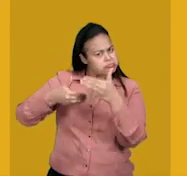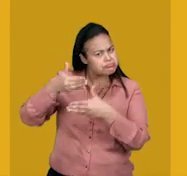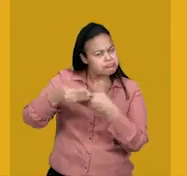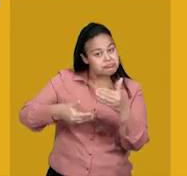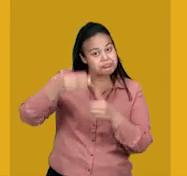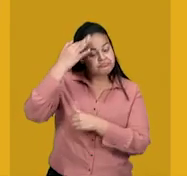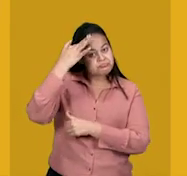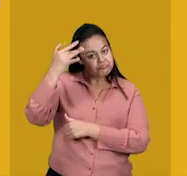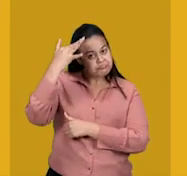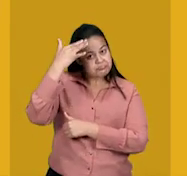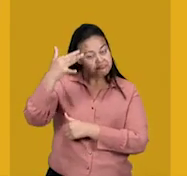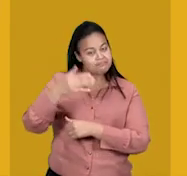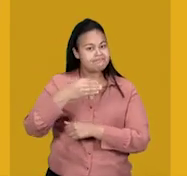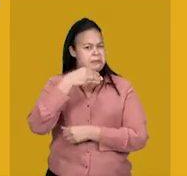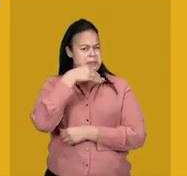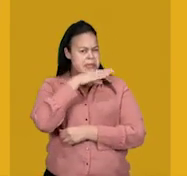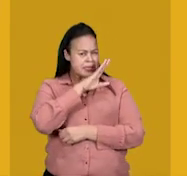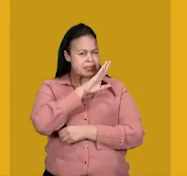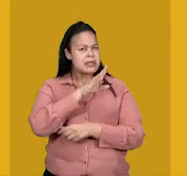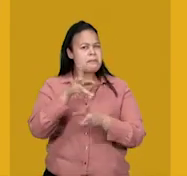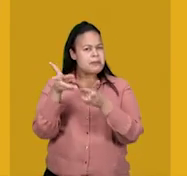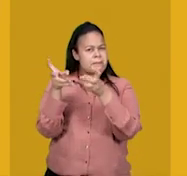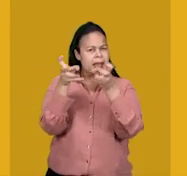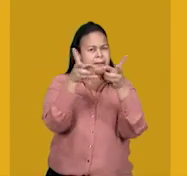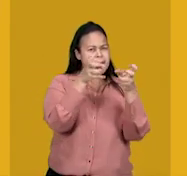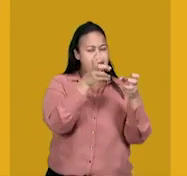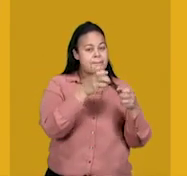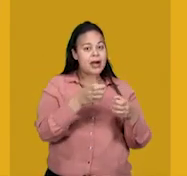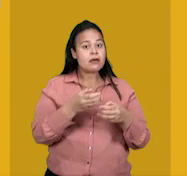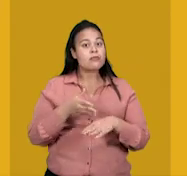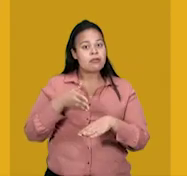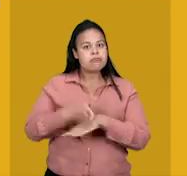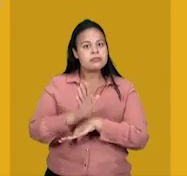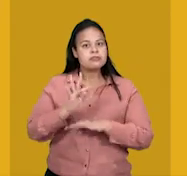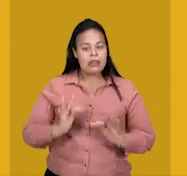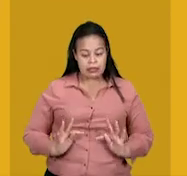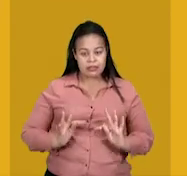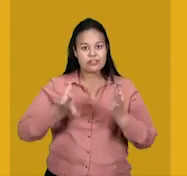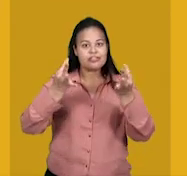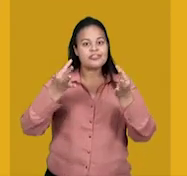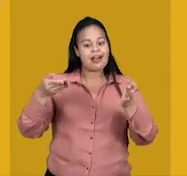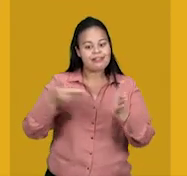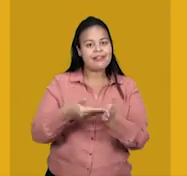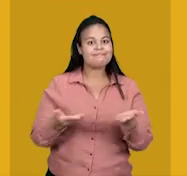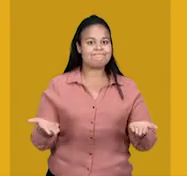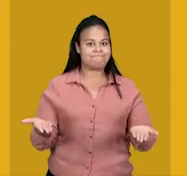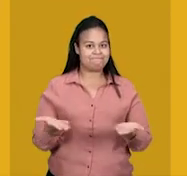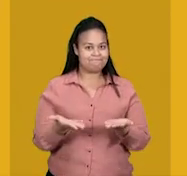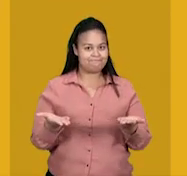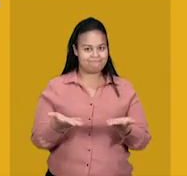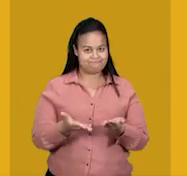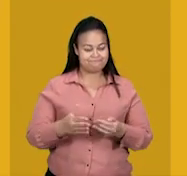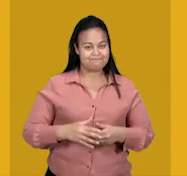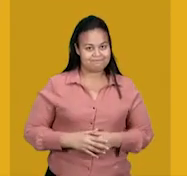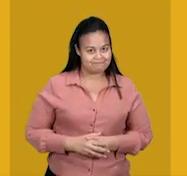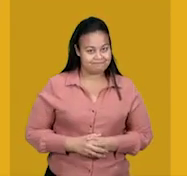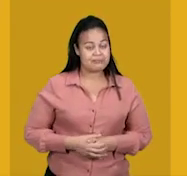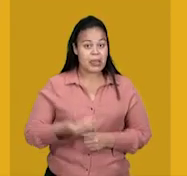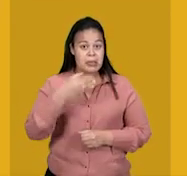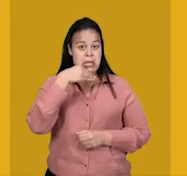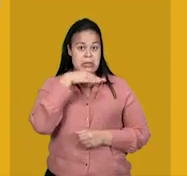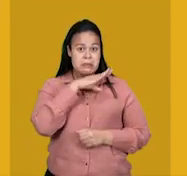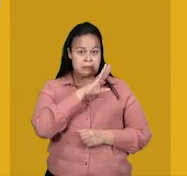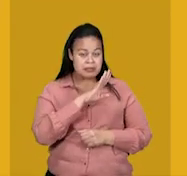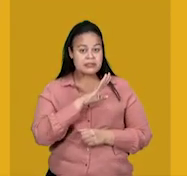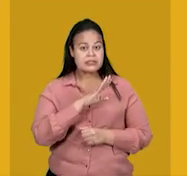filosófico, perceber os avanços tecnológicos até nossos dias, perceber os